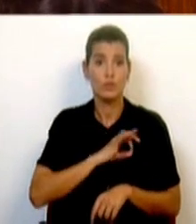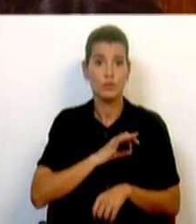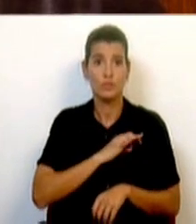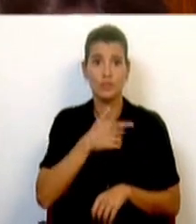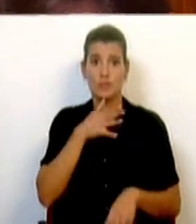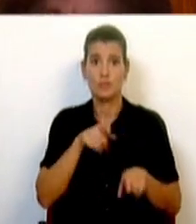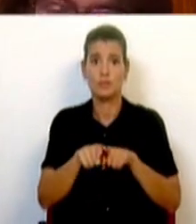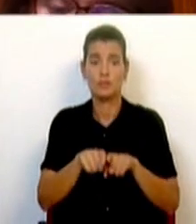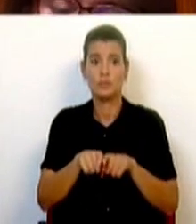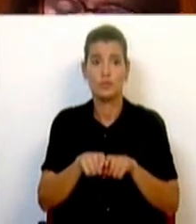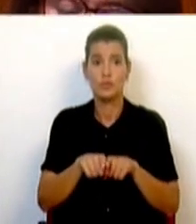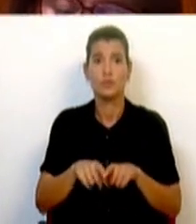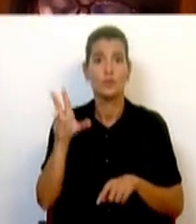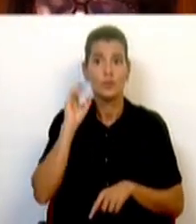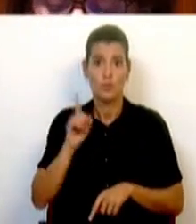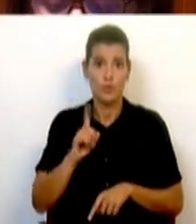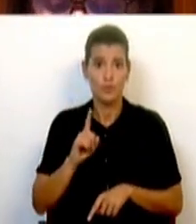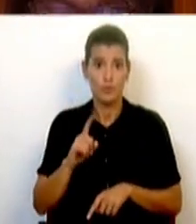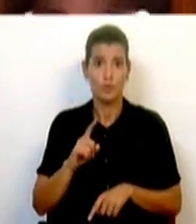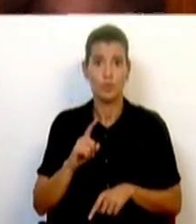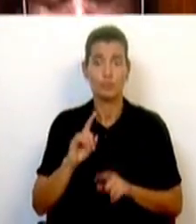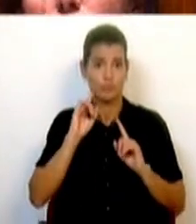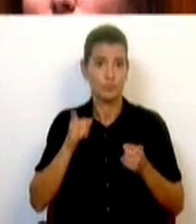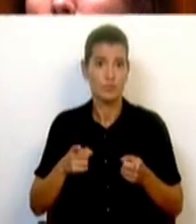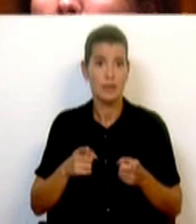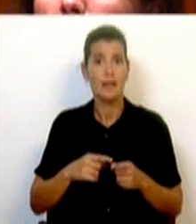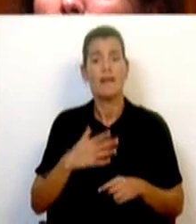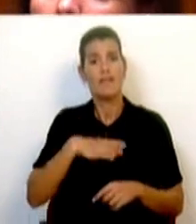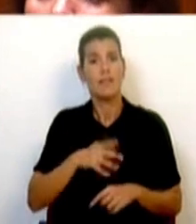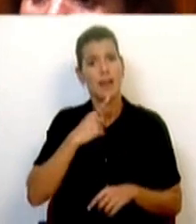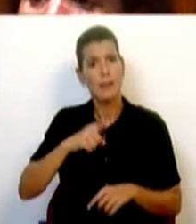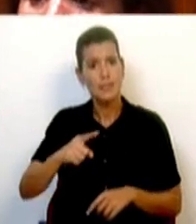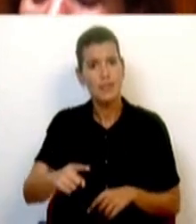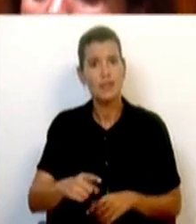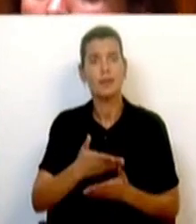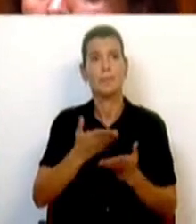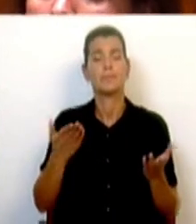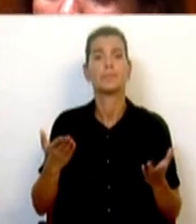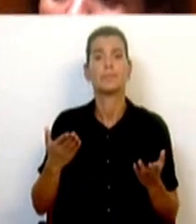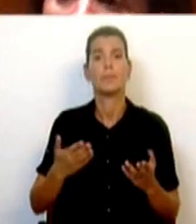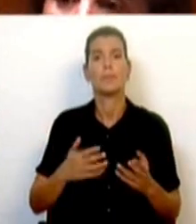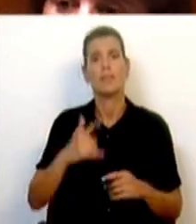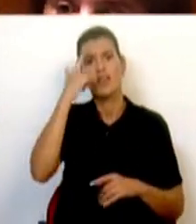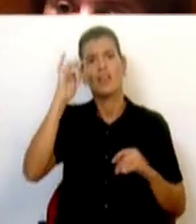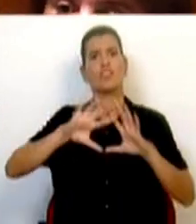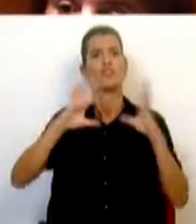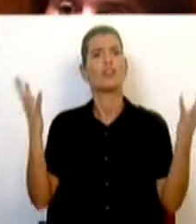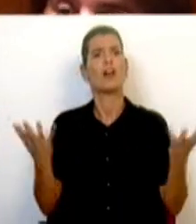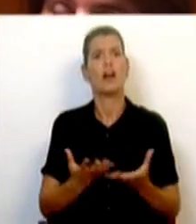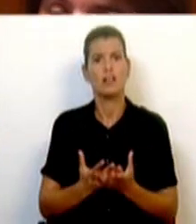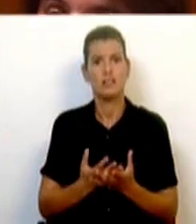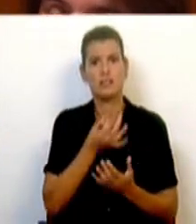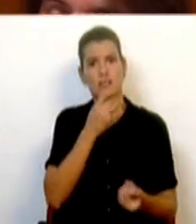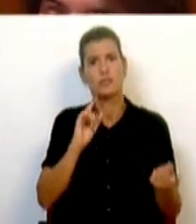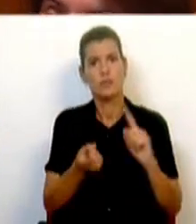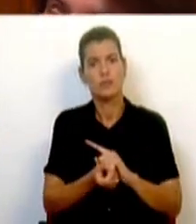o que o Sr. Deputado fingiu não ouvir e procura repetir à saciedade uma ideia geral para